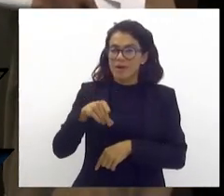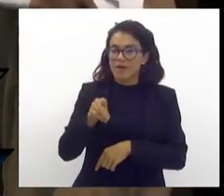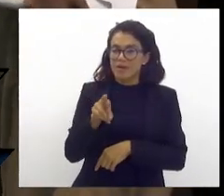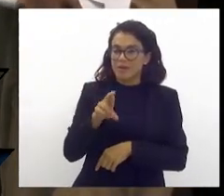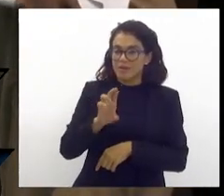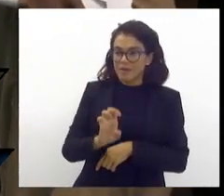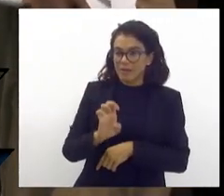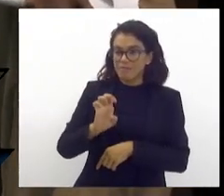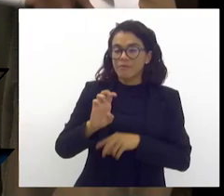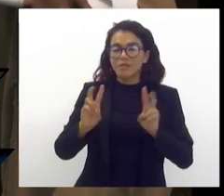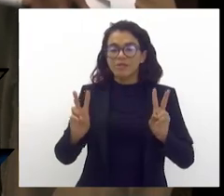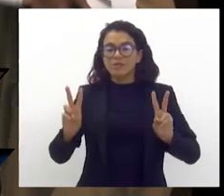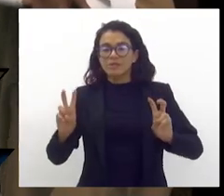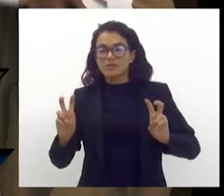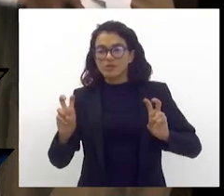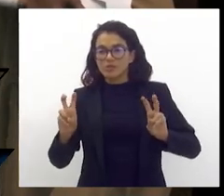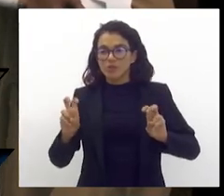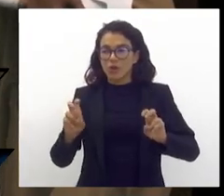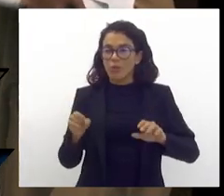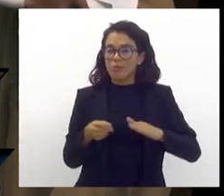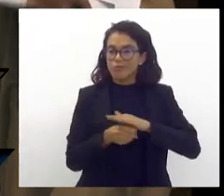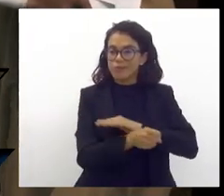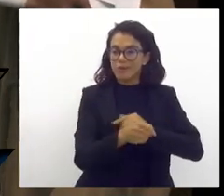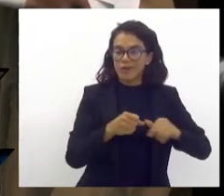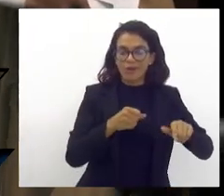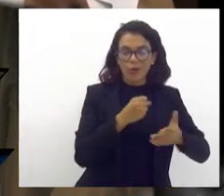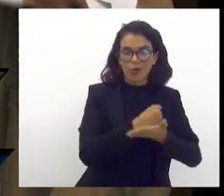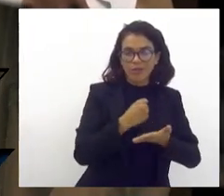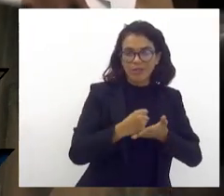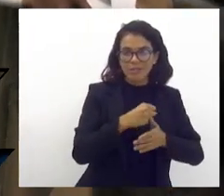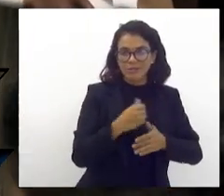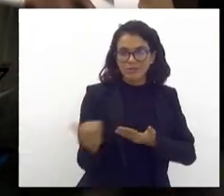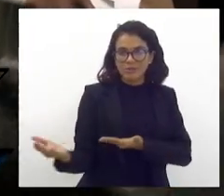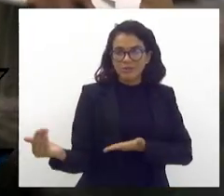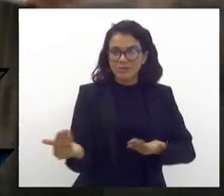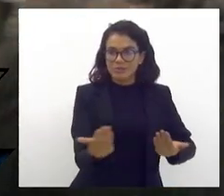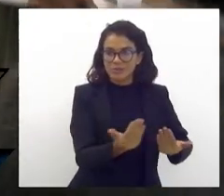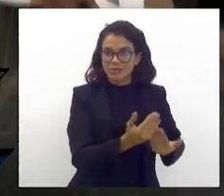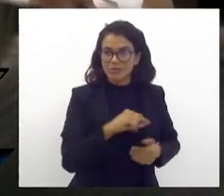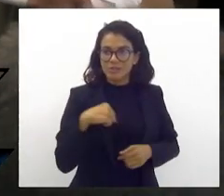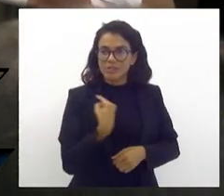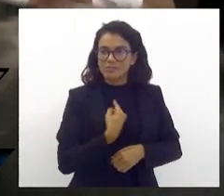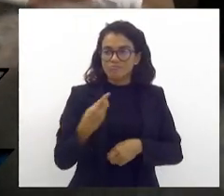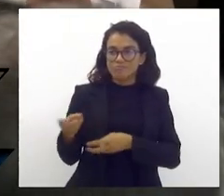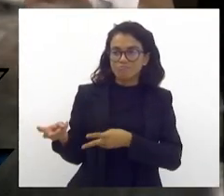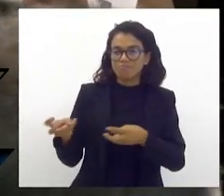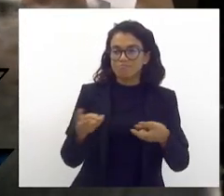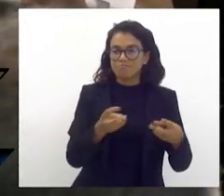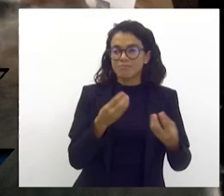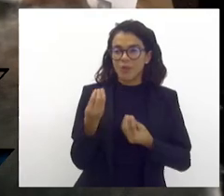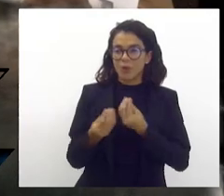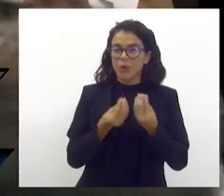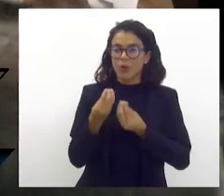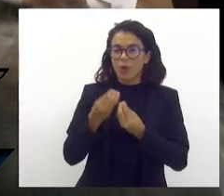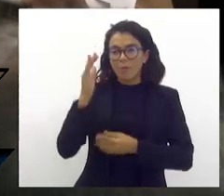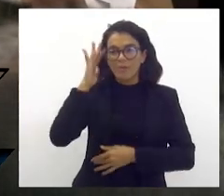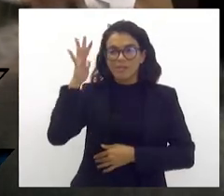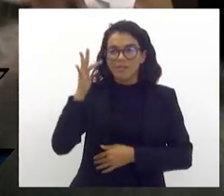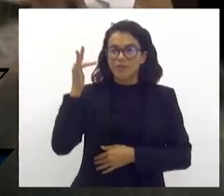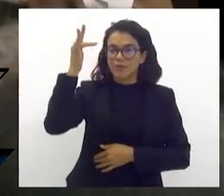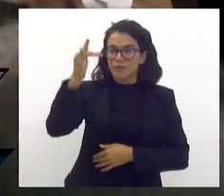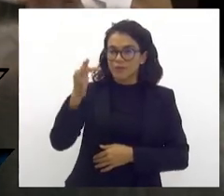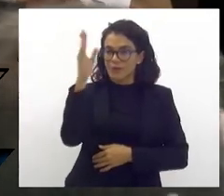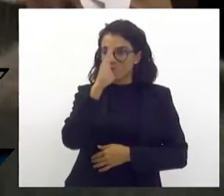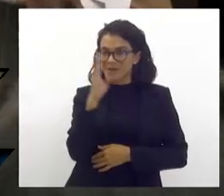sobre a questão da empregabilidade da juventude, e a gente percebe o quanto que cada vez mais, para pensar no futuro do Brasil,